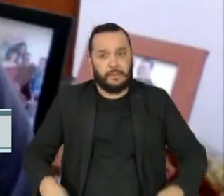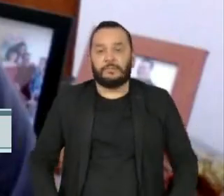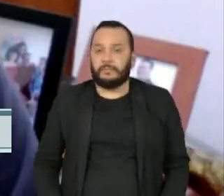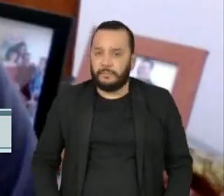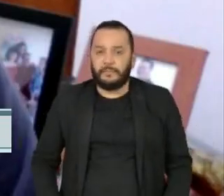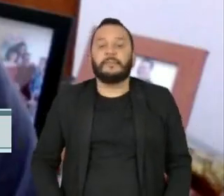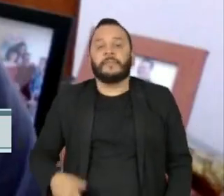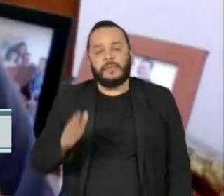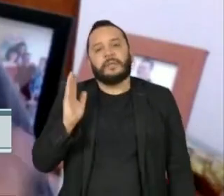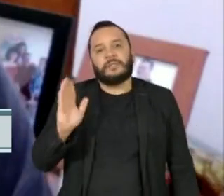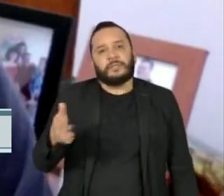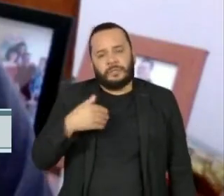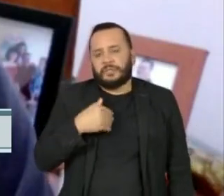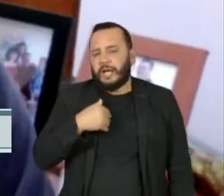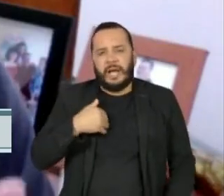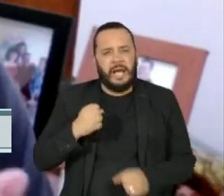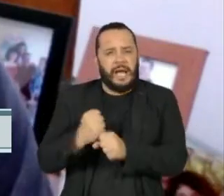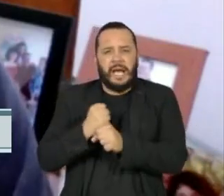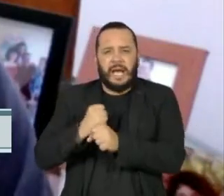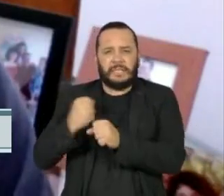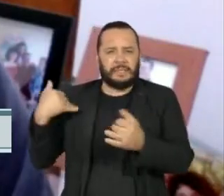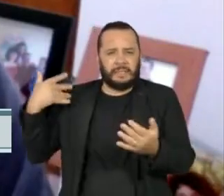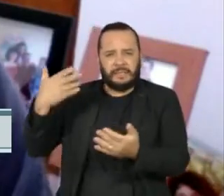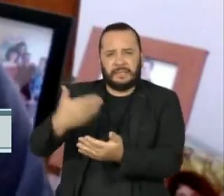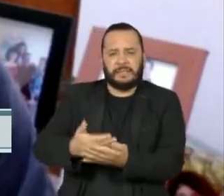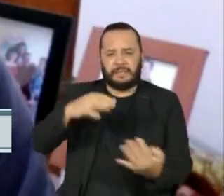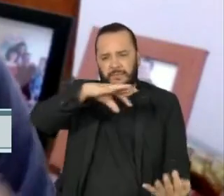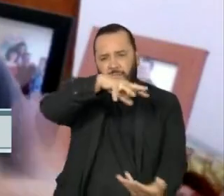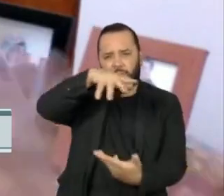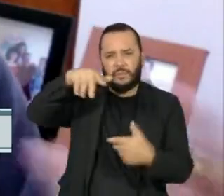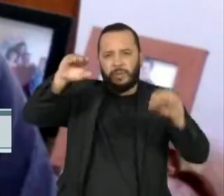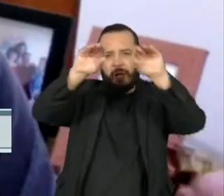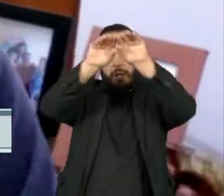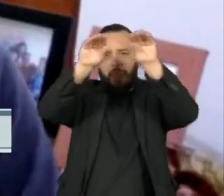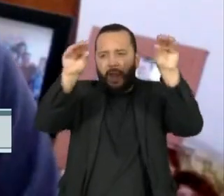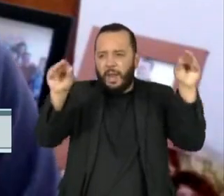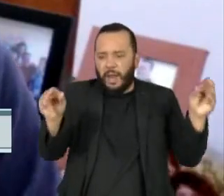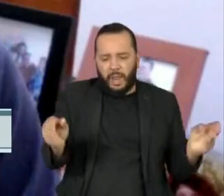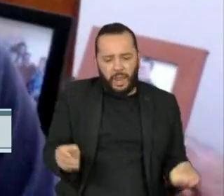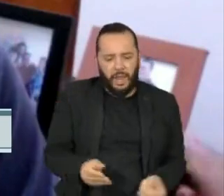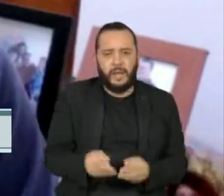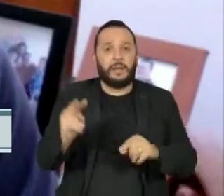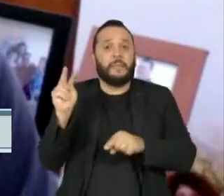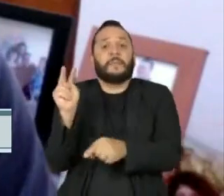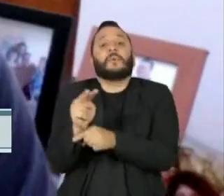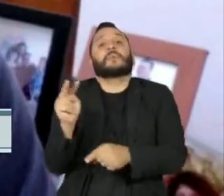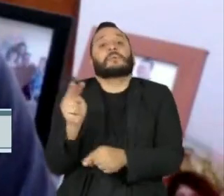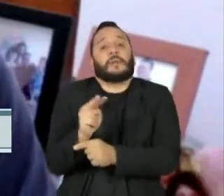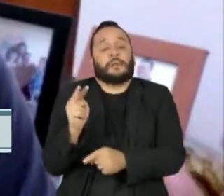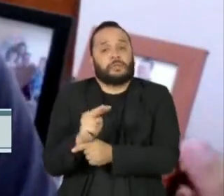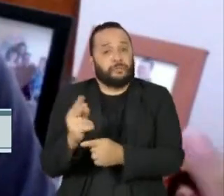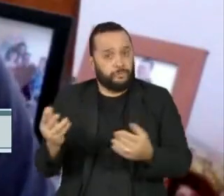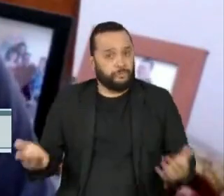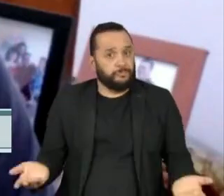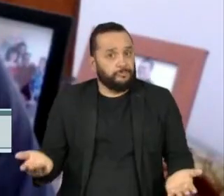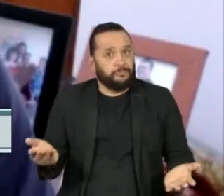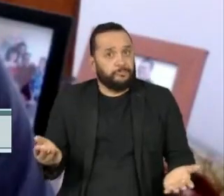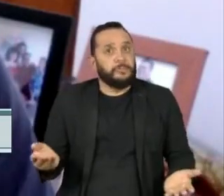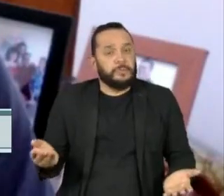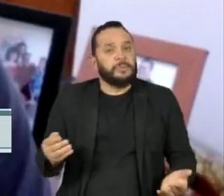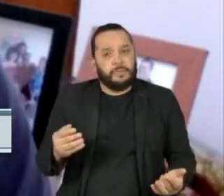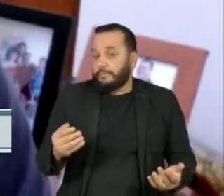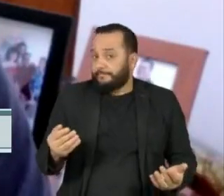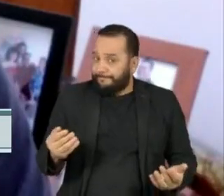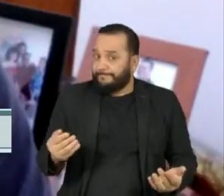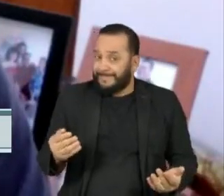que a camada de ozônio protege a vida no planeta algo parecido com o que nós conhecemos